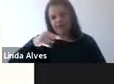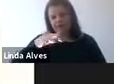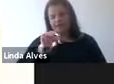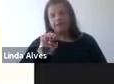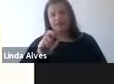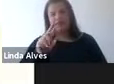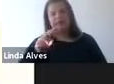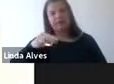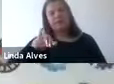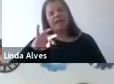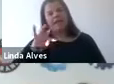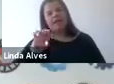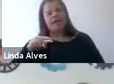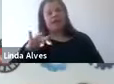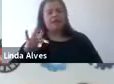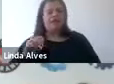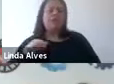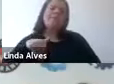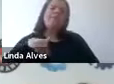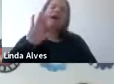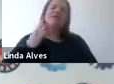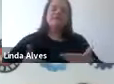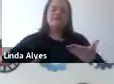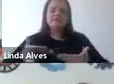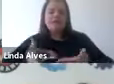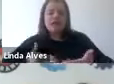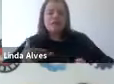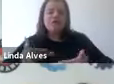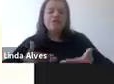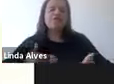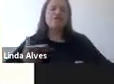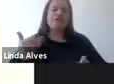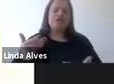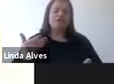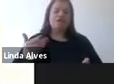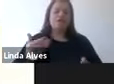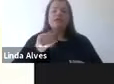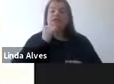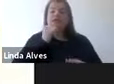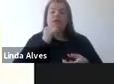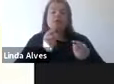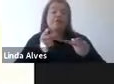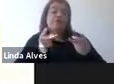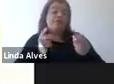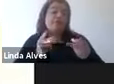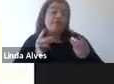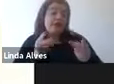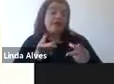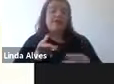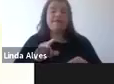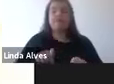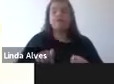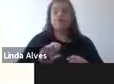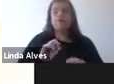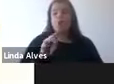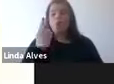área de serviços, né? Prestação de trabalho de vendas, de